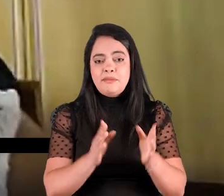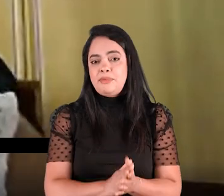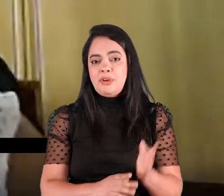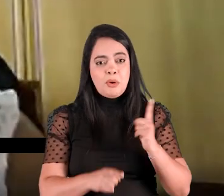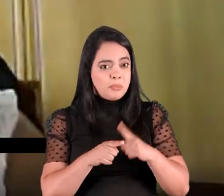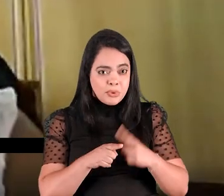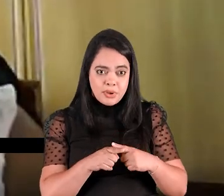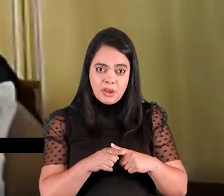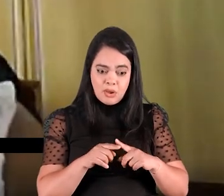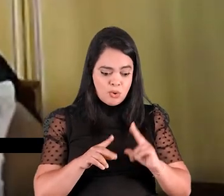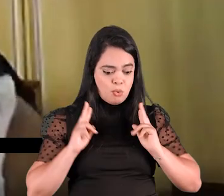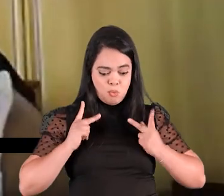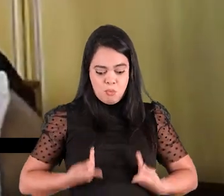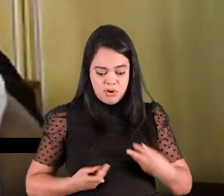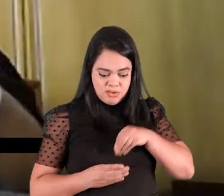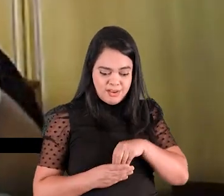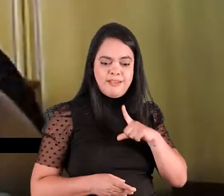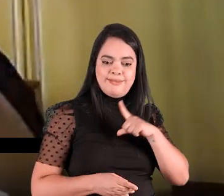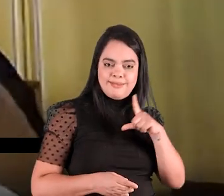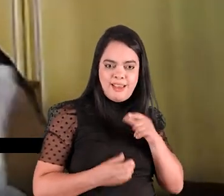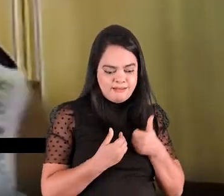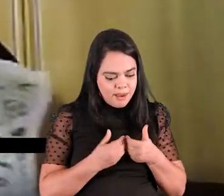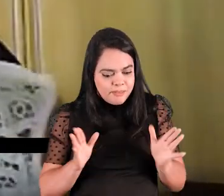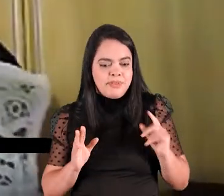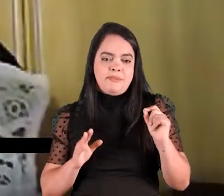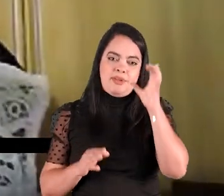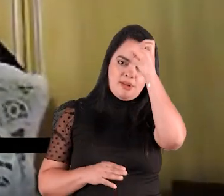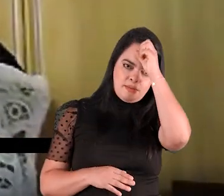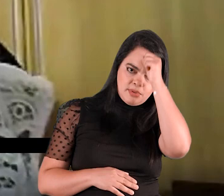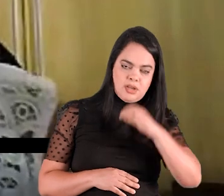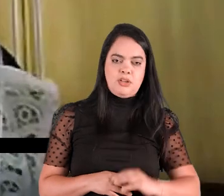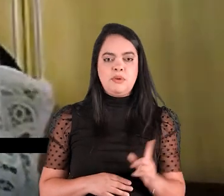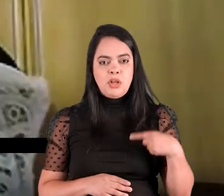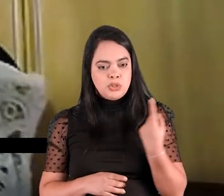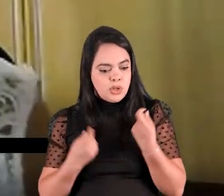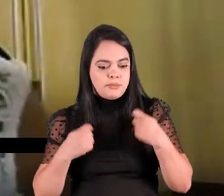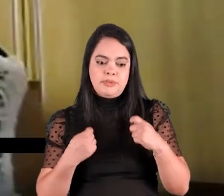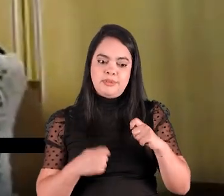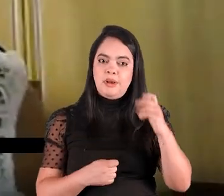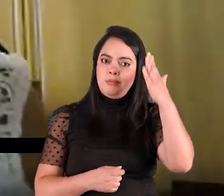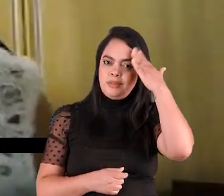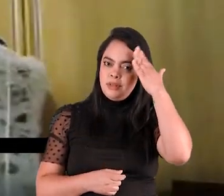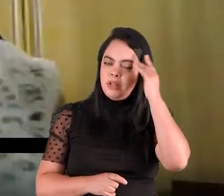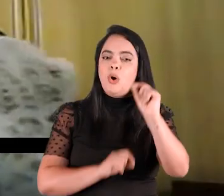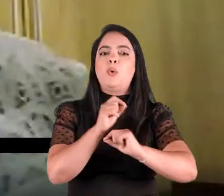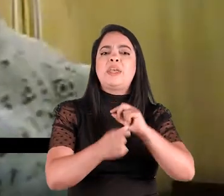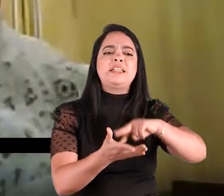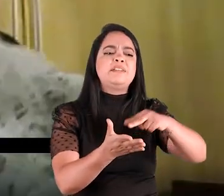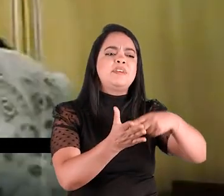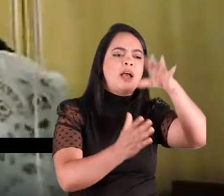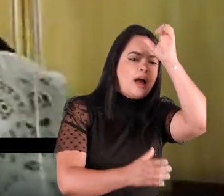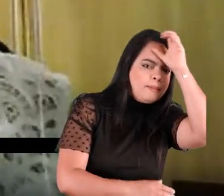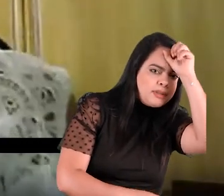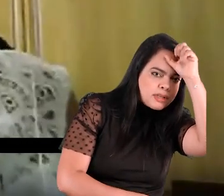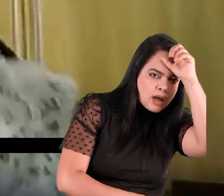é a aprendizagem. Agora, a gente também precisa fazer uma reflexão sobre o que é ensinar e o que é aprender. Né? Que a aprendizagem não é igual para